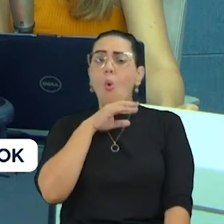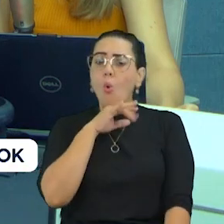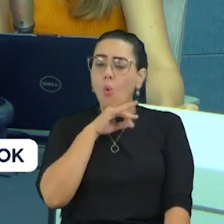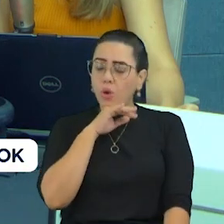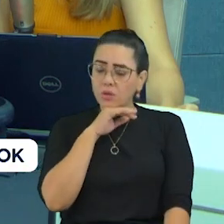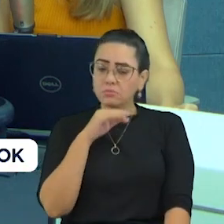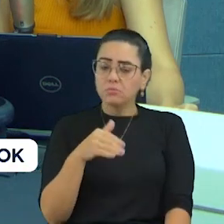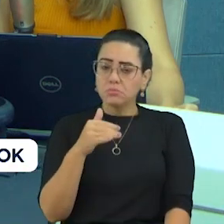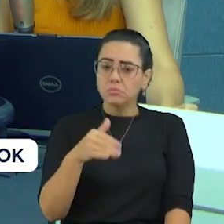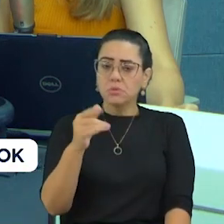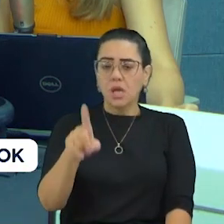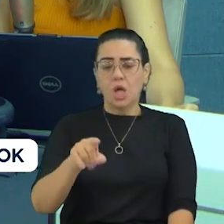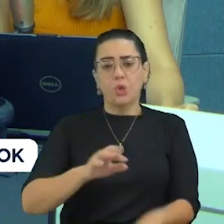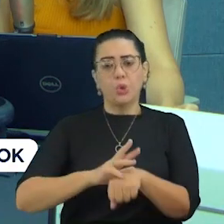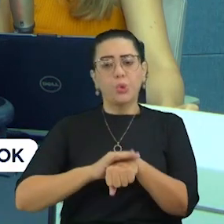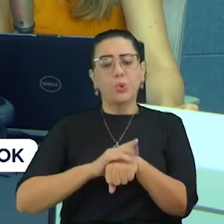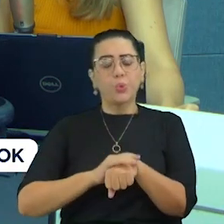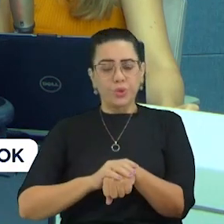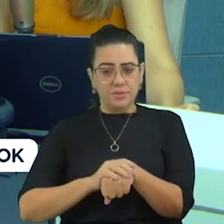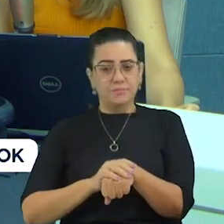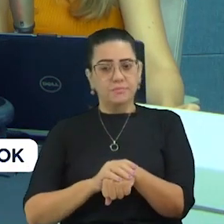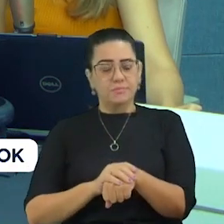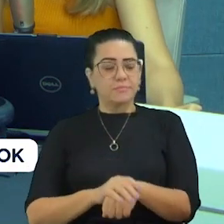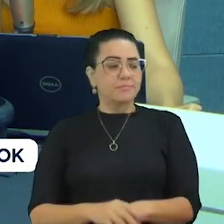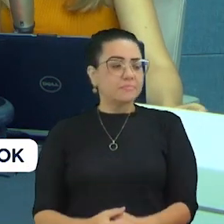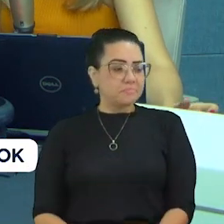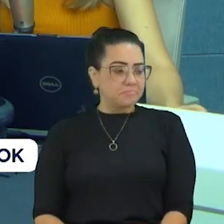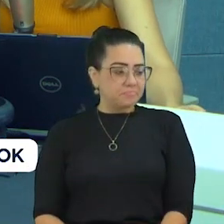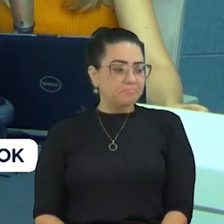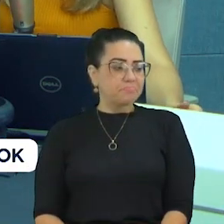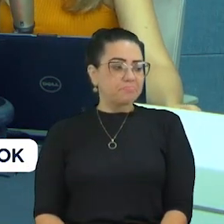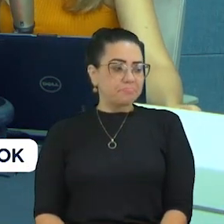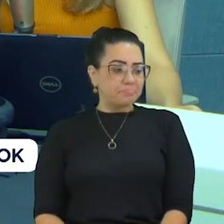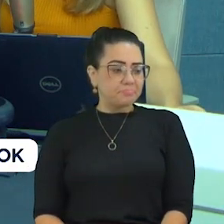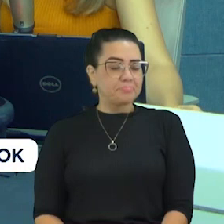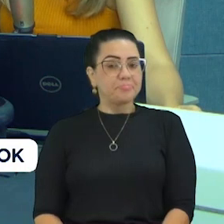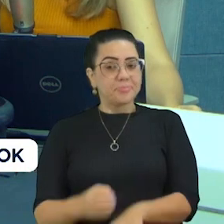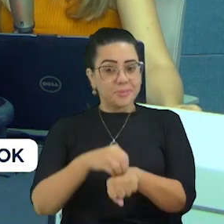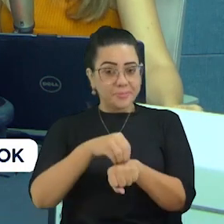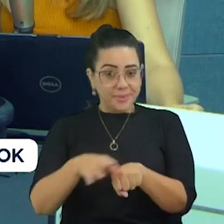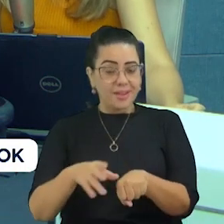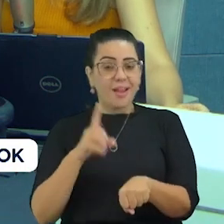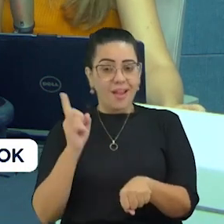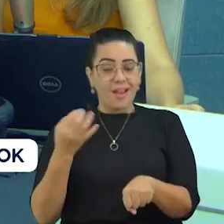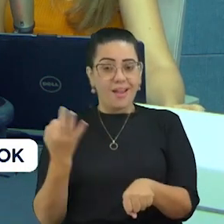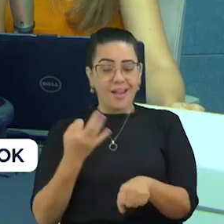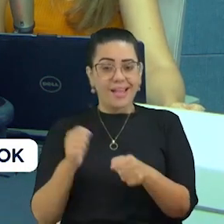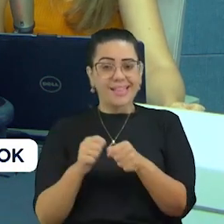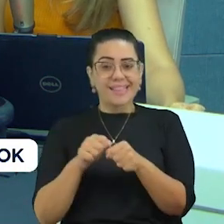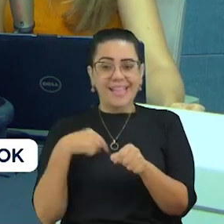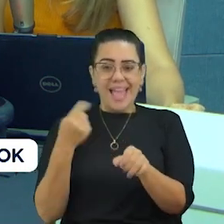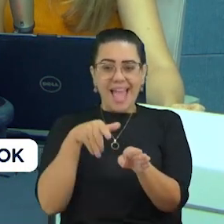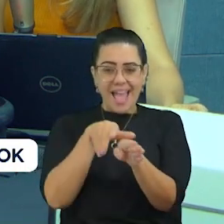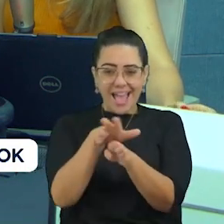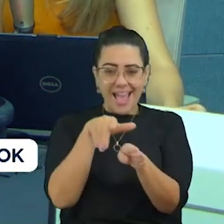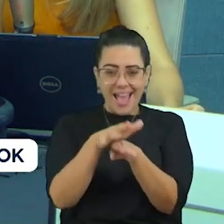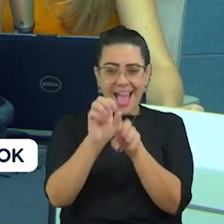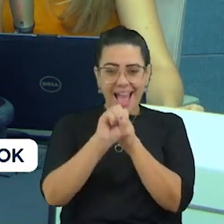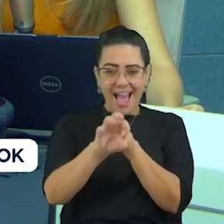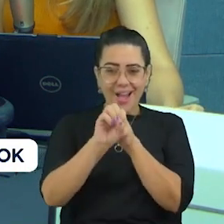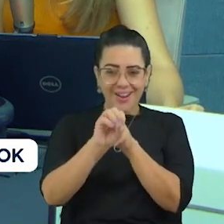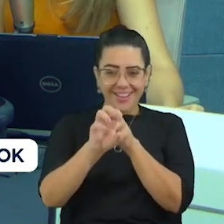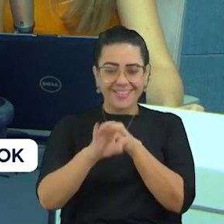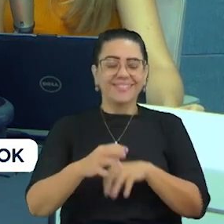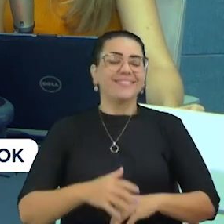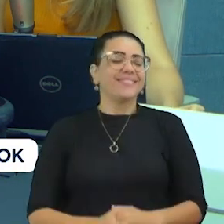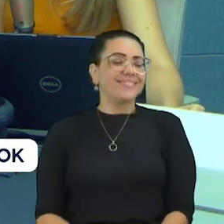nos provocar doença. E não saúde. Muito bom, recado tá dado, sempre uma aula aqui pra gente. Professor,